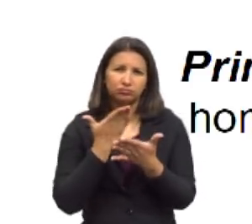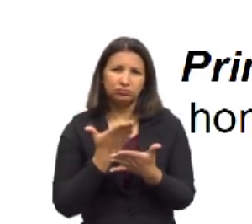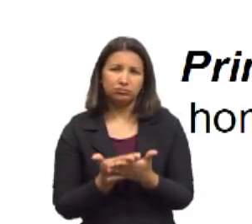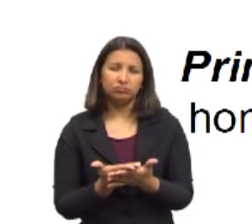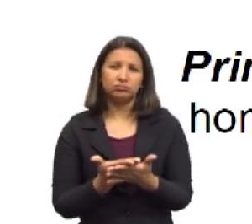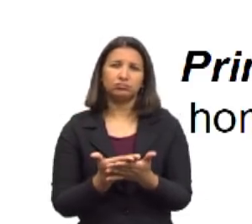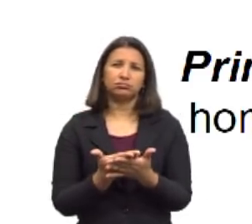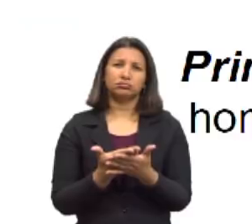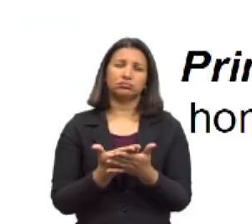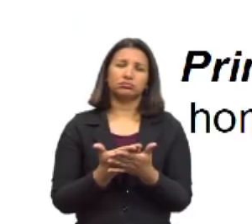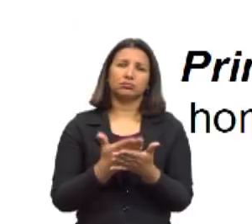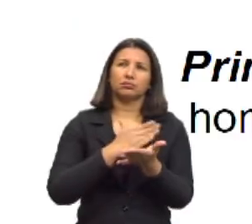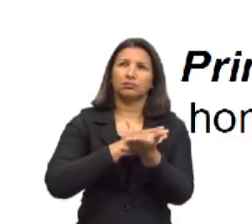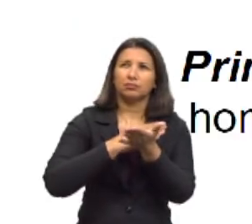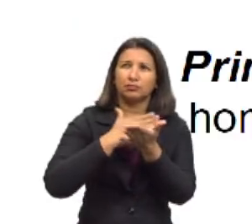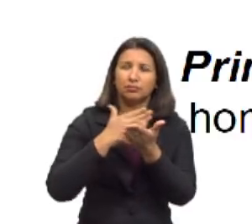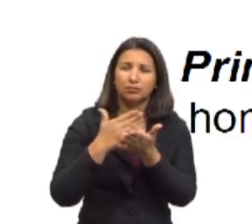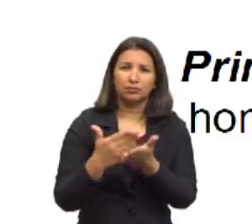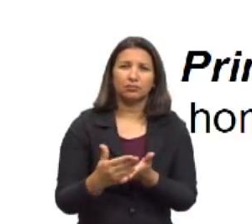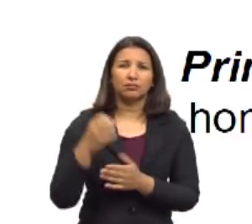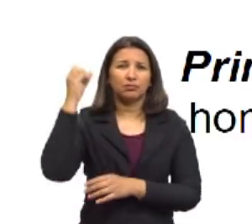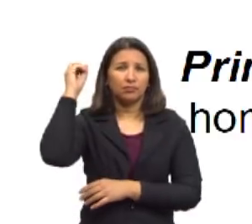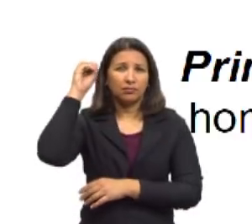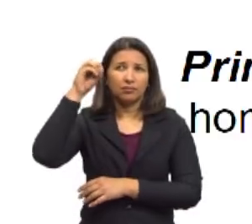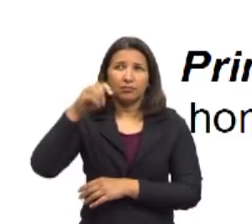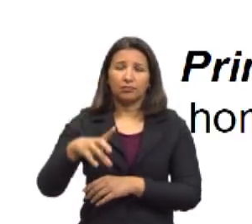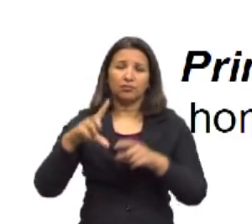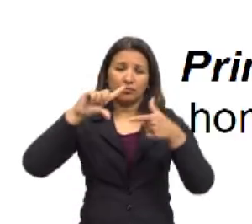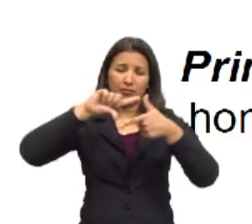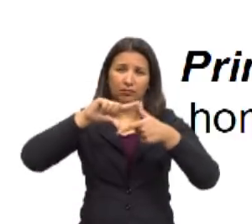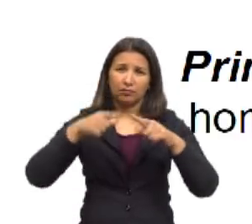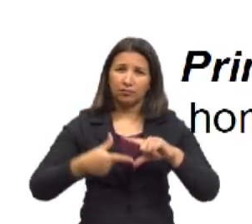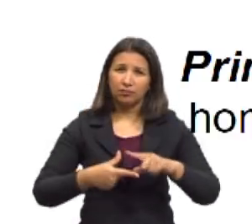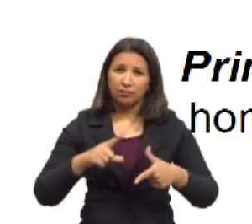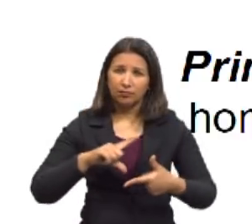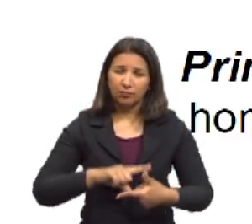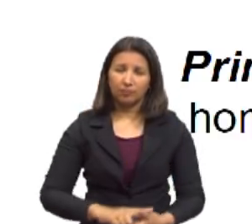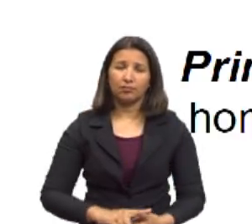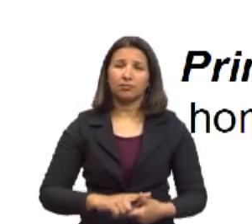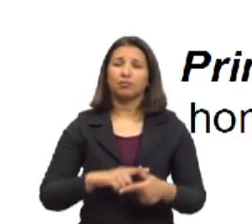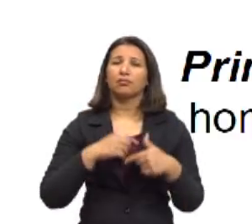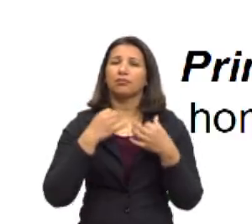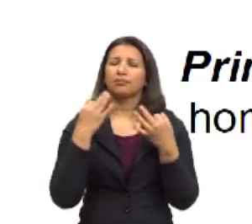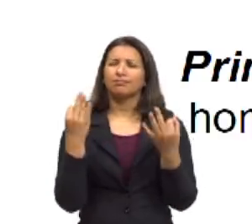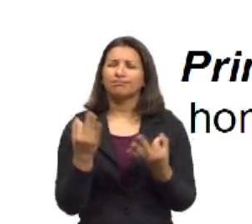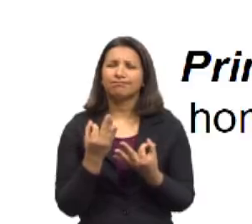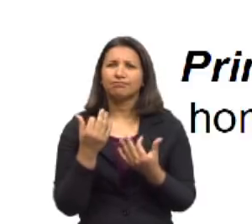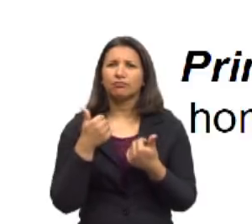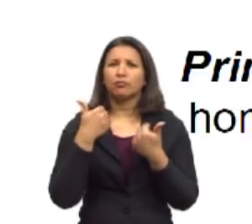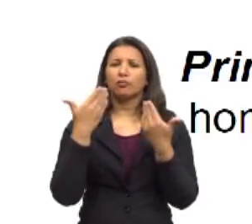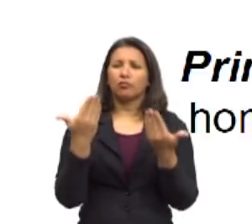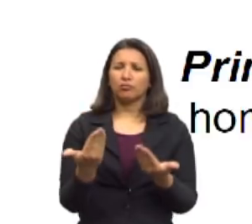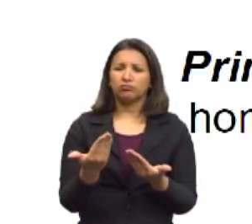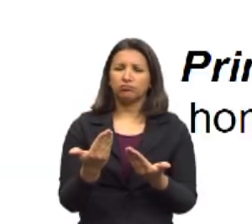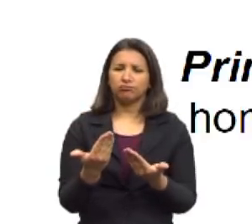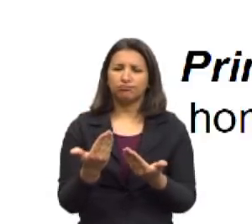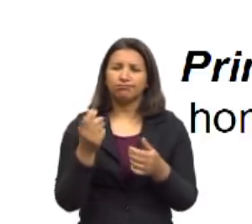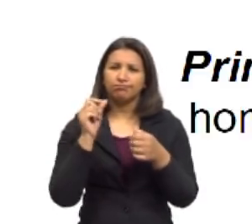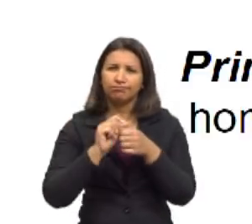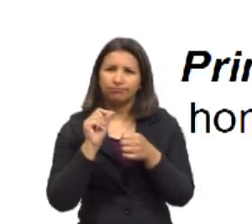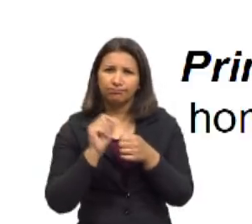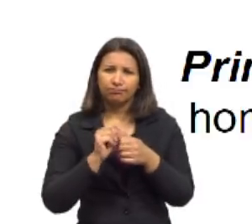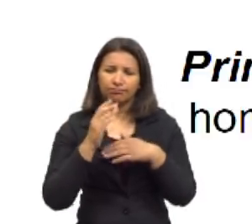os princípios da ótica geométrica. É impressionante como, quando a gente faz um